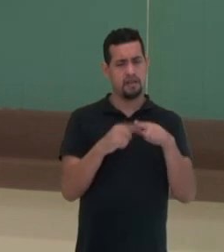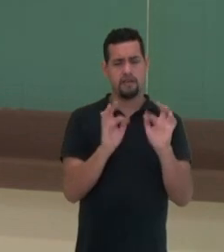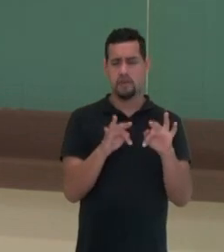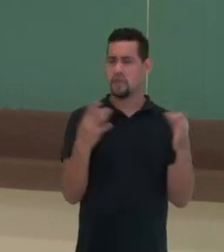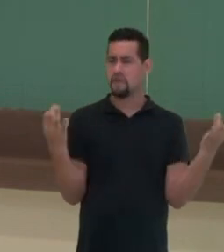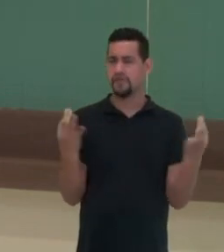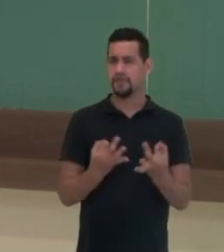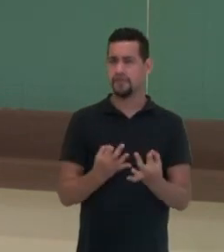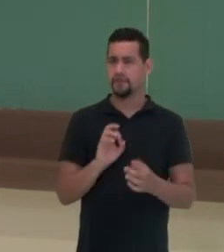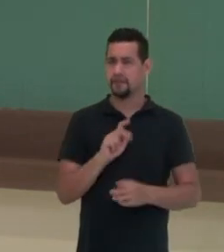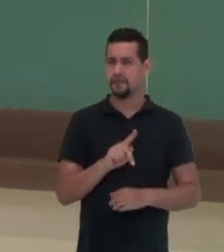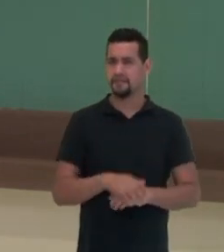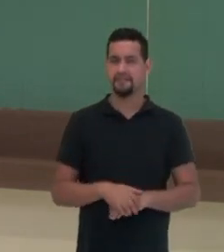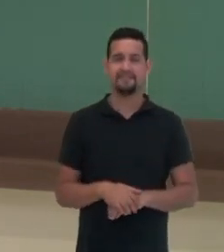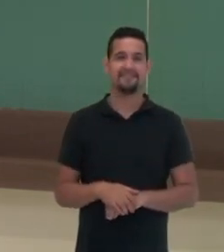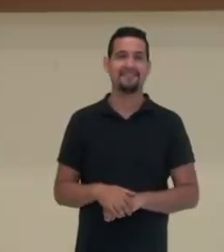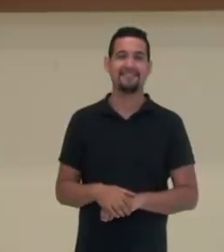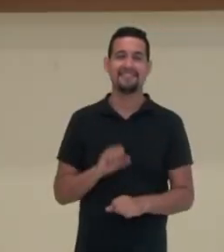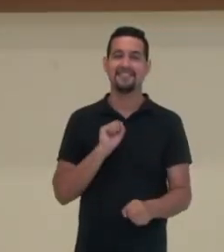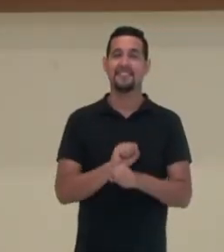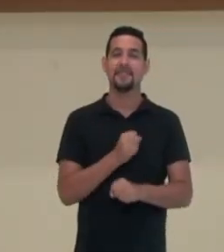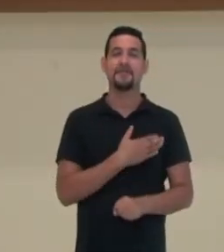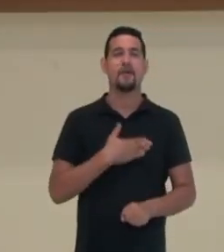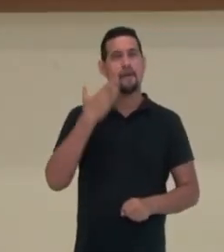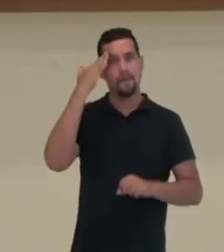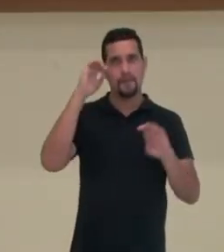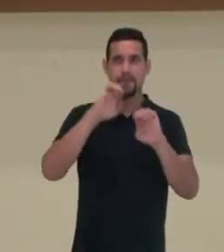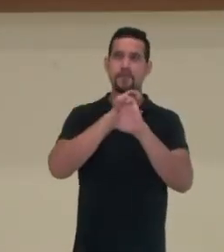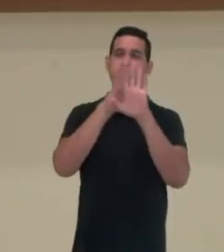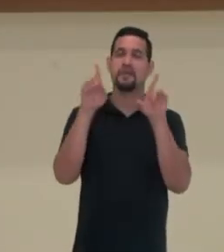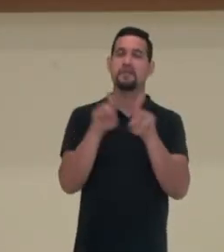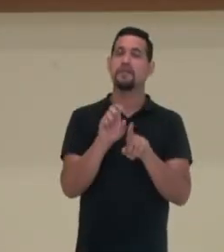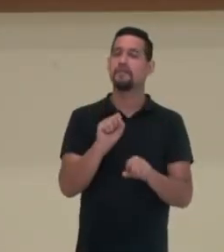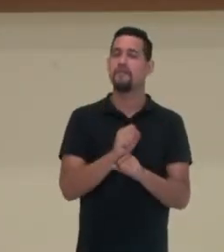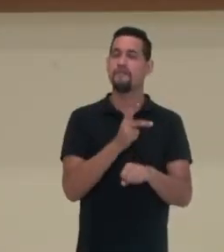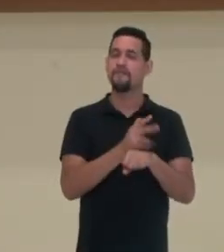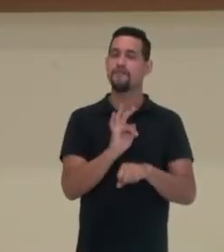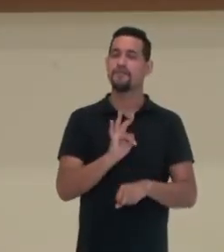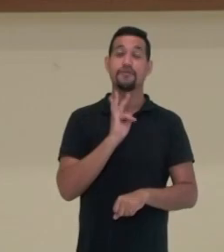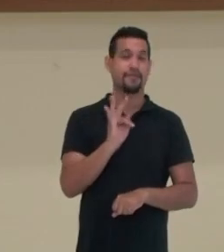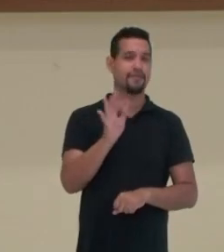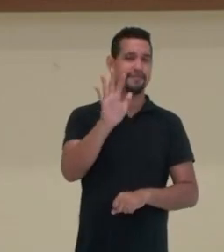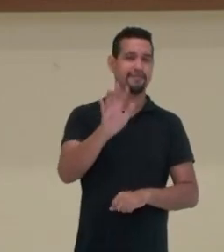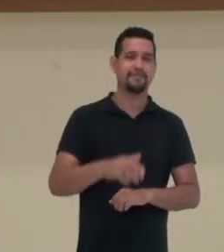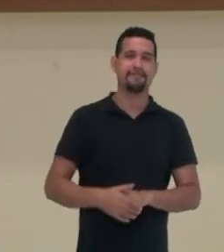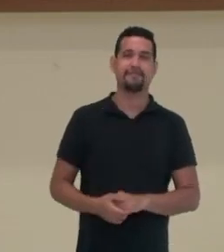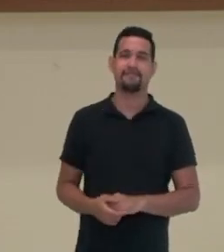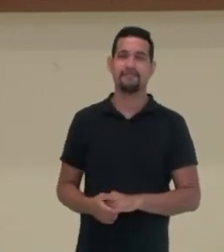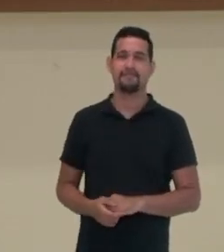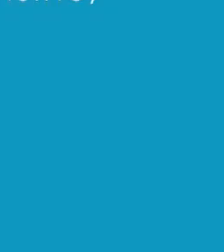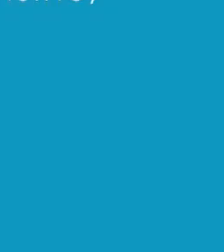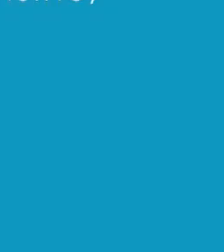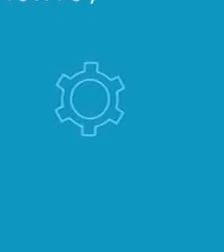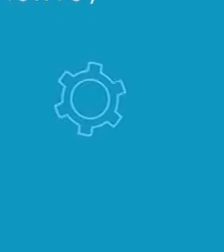tudo certo, ok? Espero que vocês tenham entendido, tenham gostado e eu vejo vocês na próxima aula. Até mais!